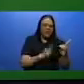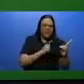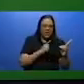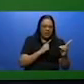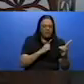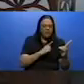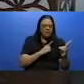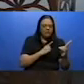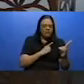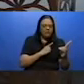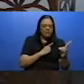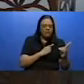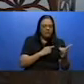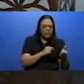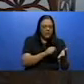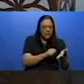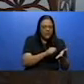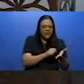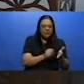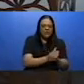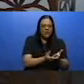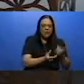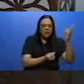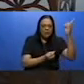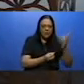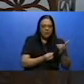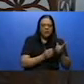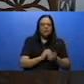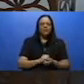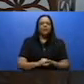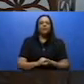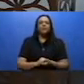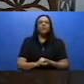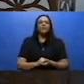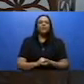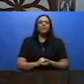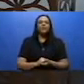cidade. É hoje chamada de Calhu. Olha aí.